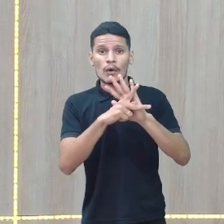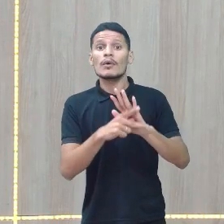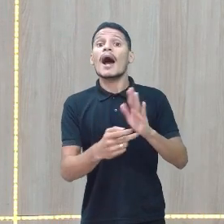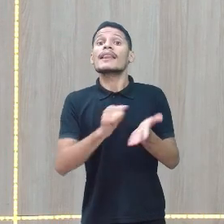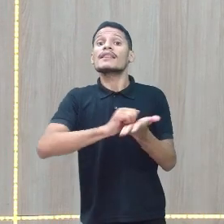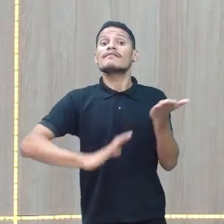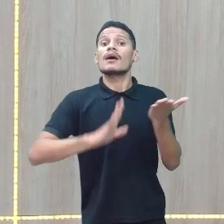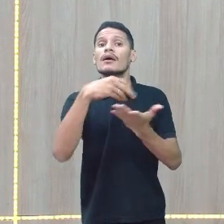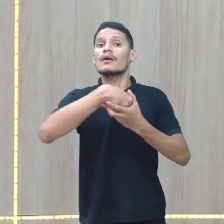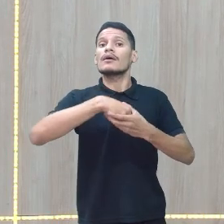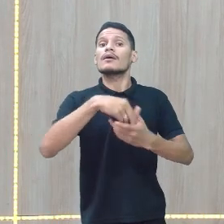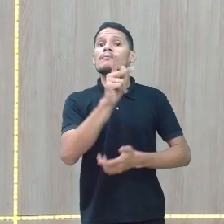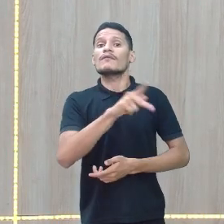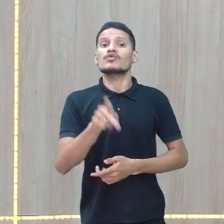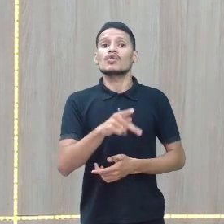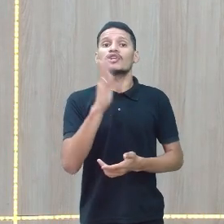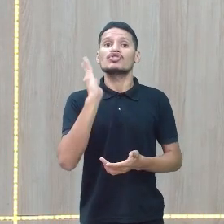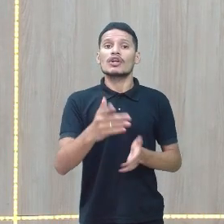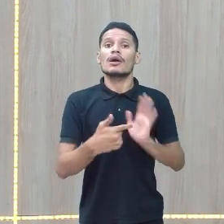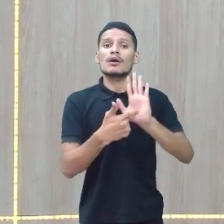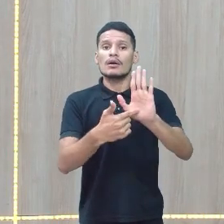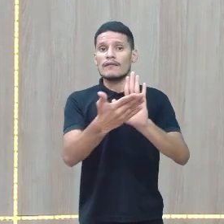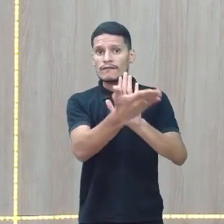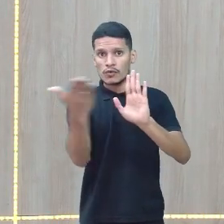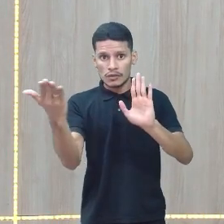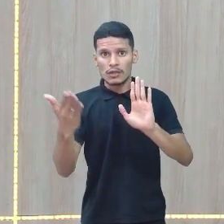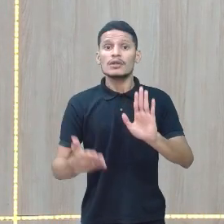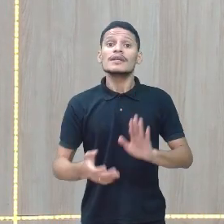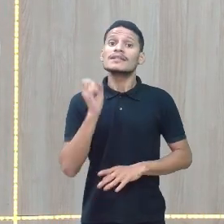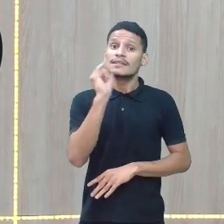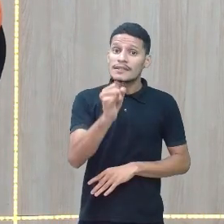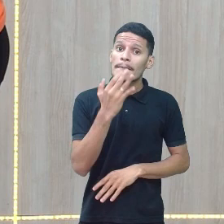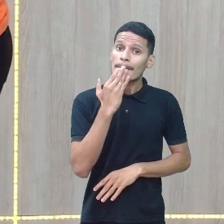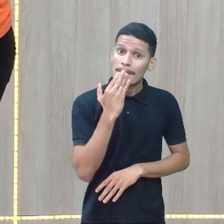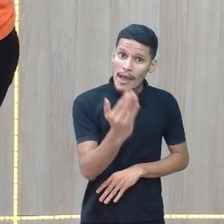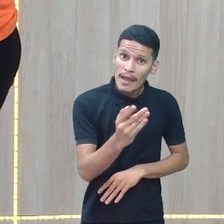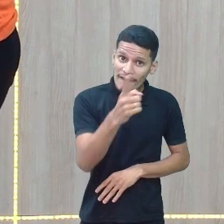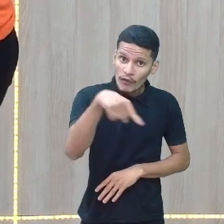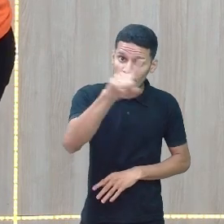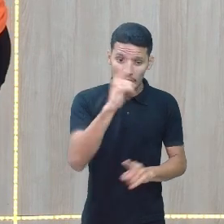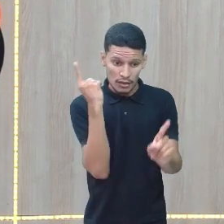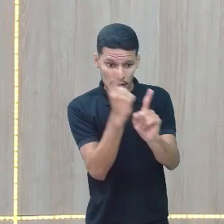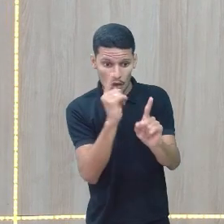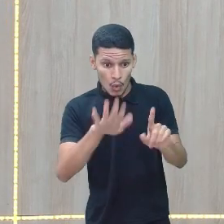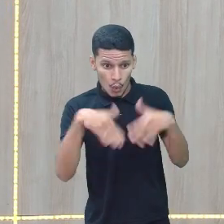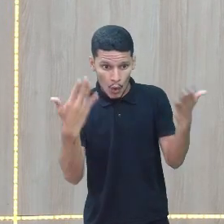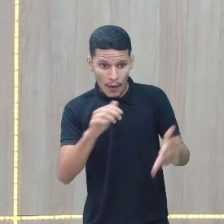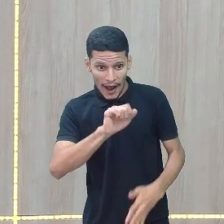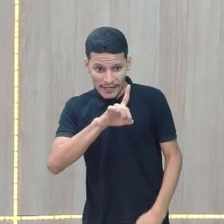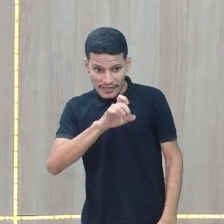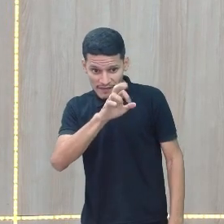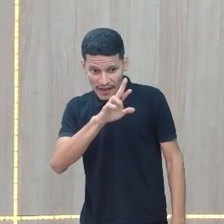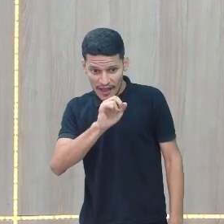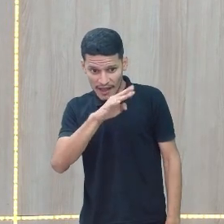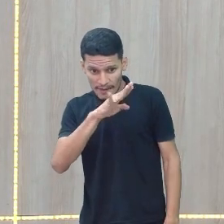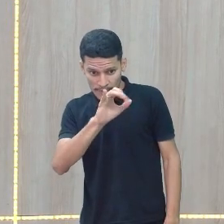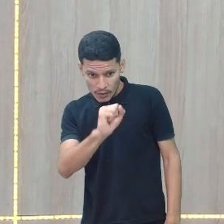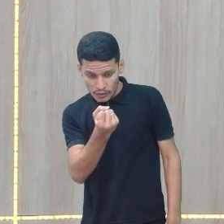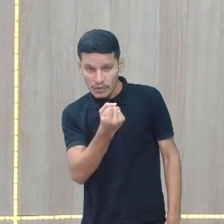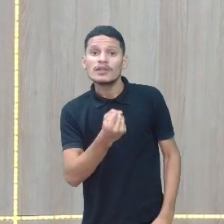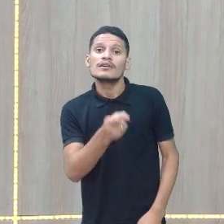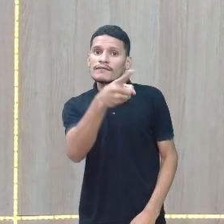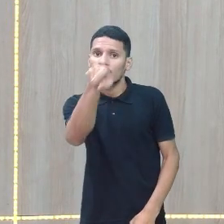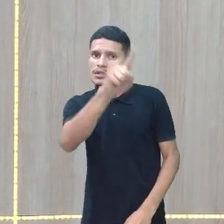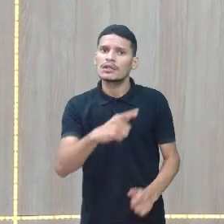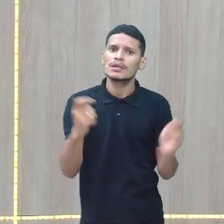sua professora passar para você, e aí, se ela está pedindo para você identificar os advérbios, você vai perceber,